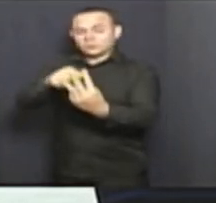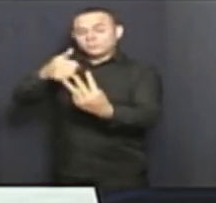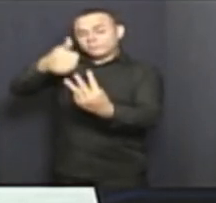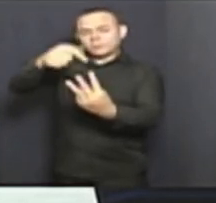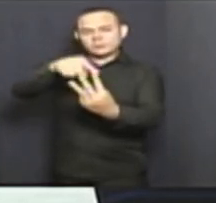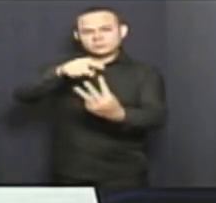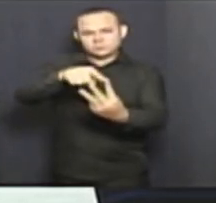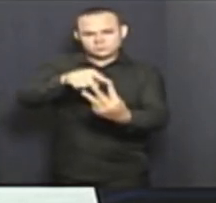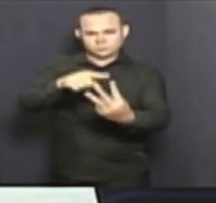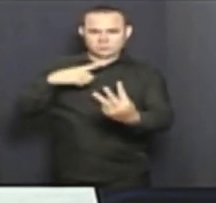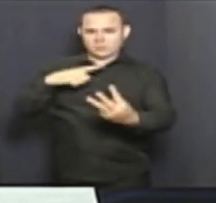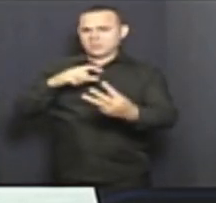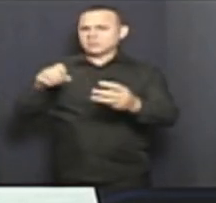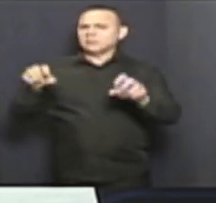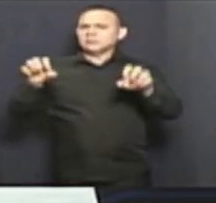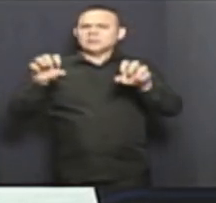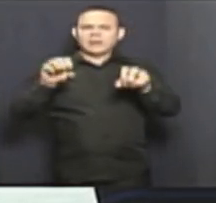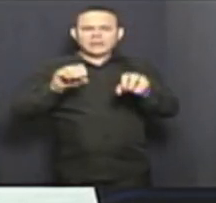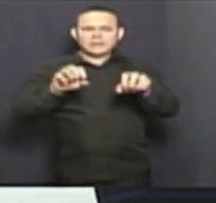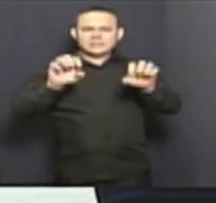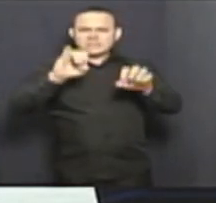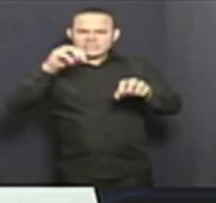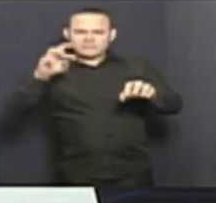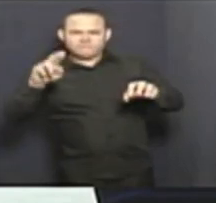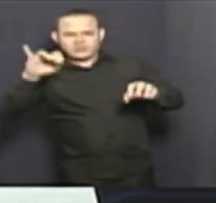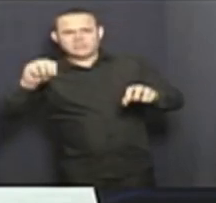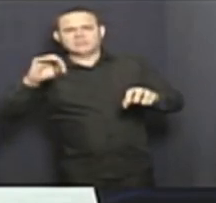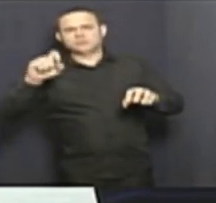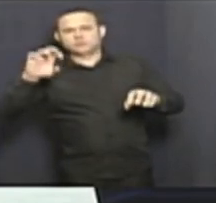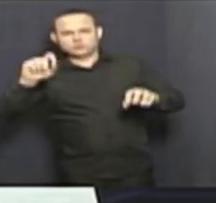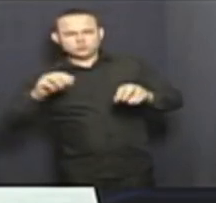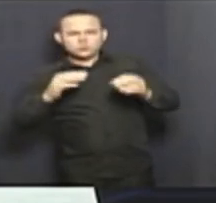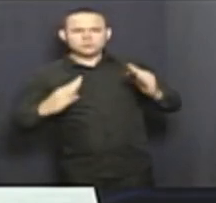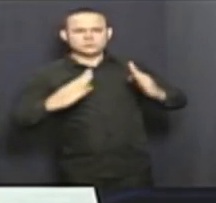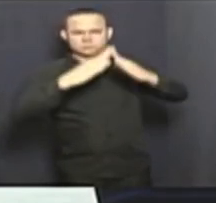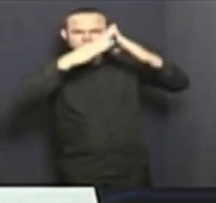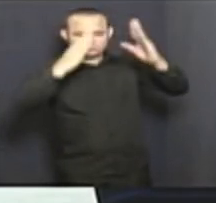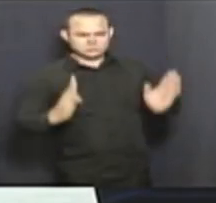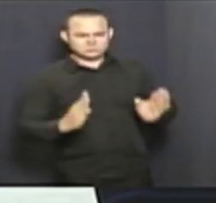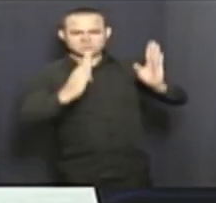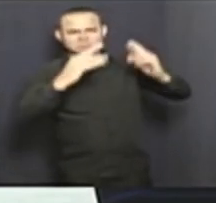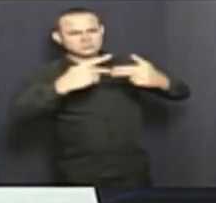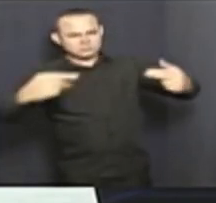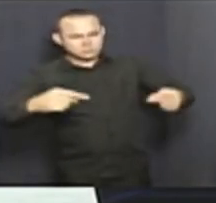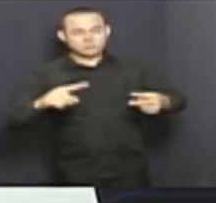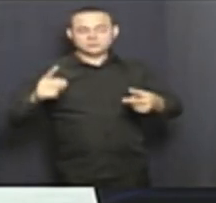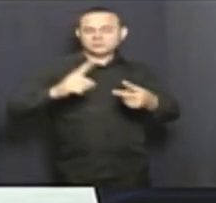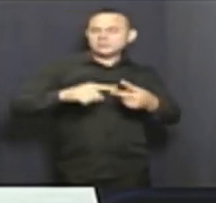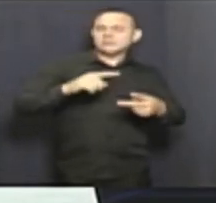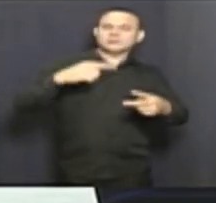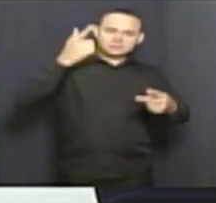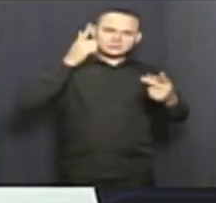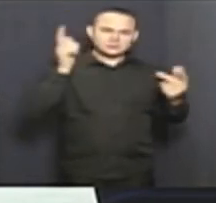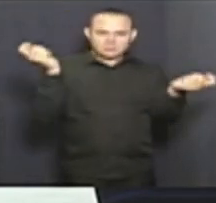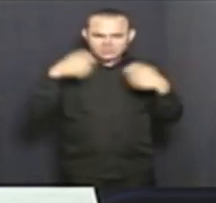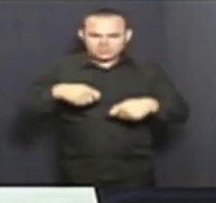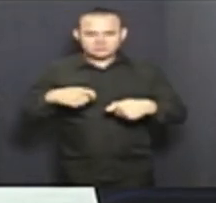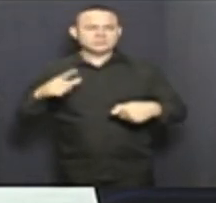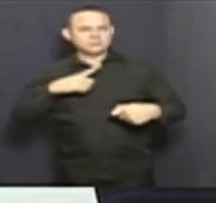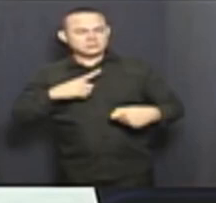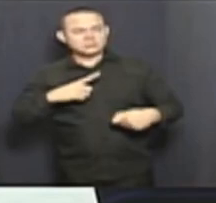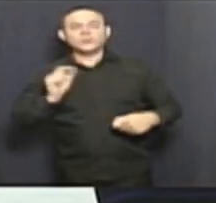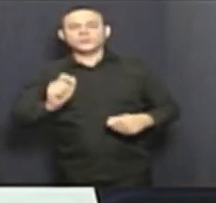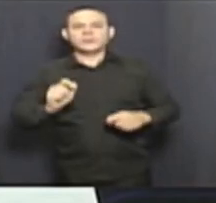à infraestrutura garantir realmente que a gente possa em uma das nossas propostas é o ss